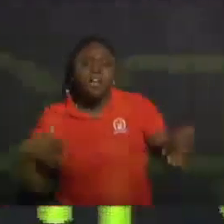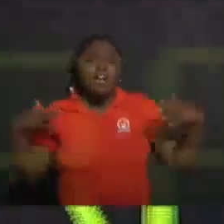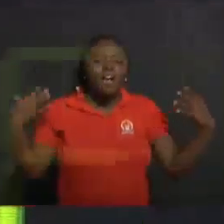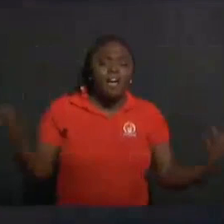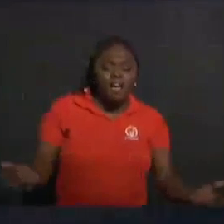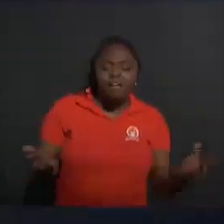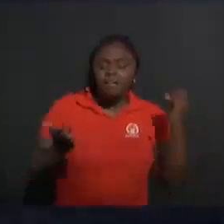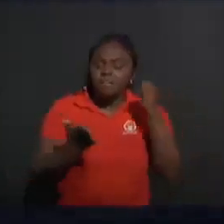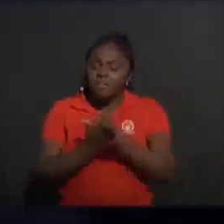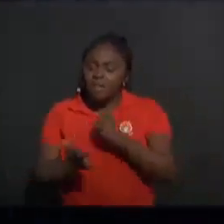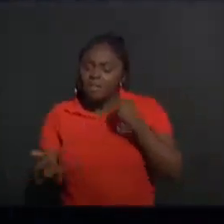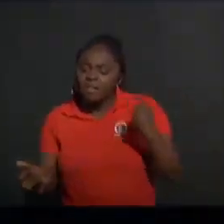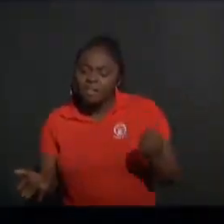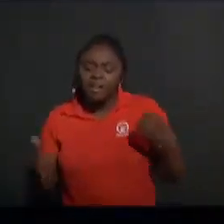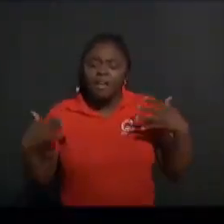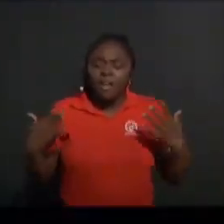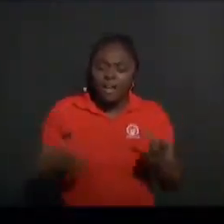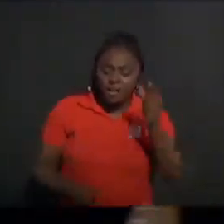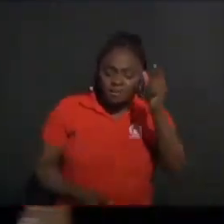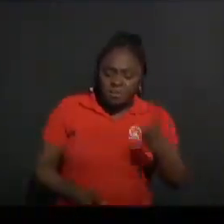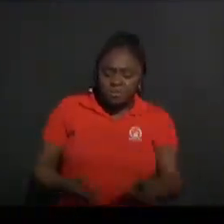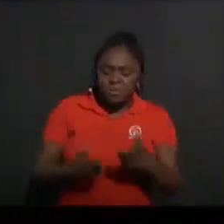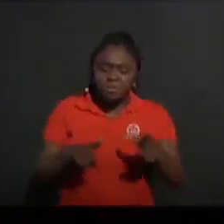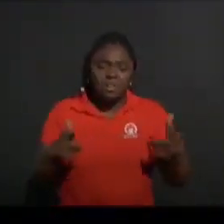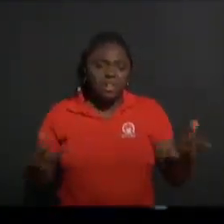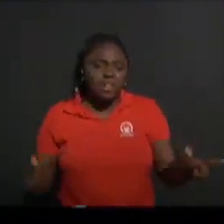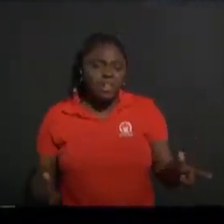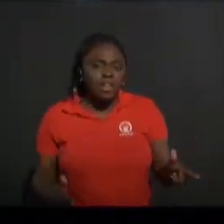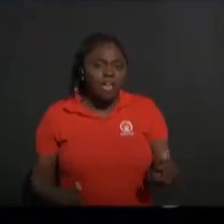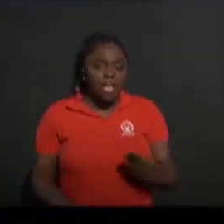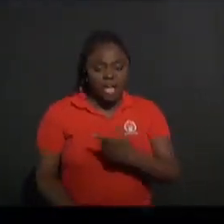para marcar. E quem não tem a suástica?